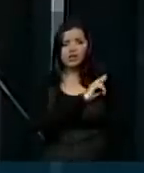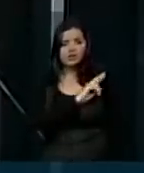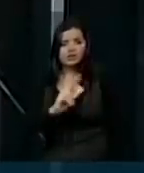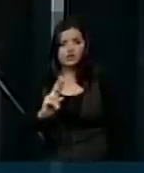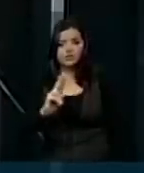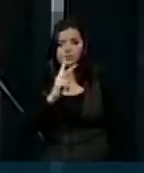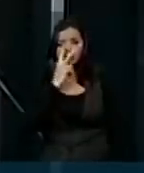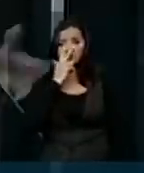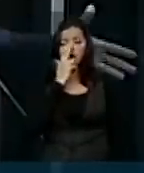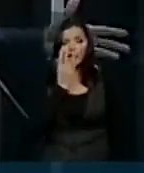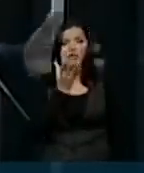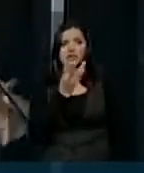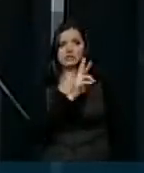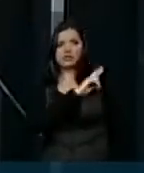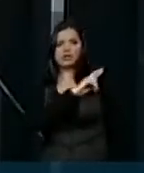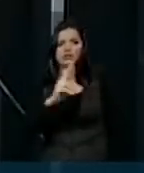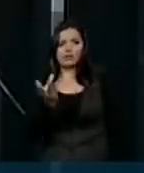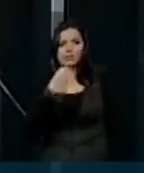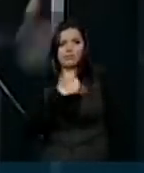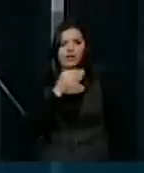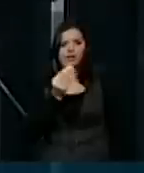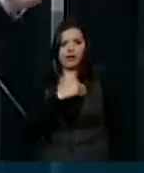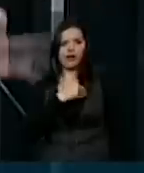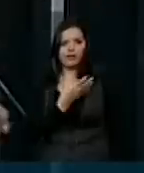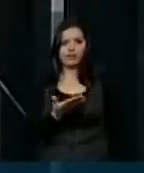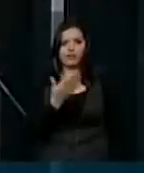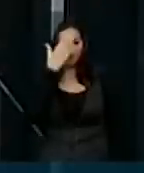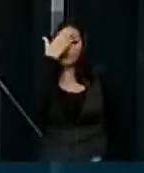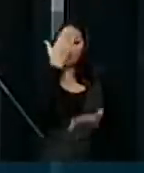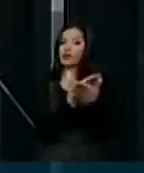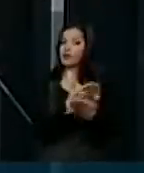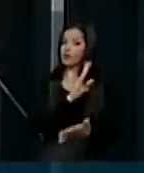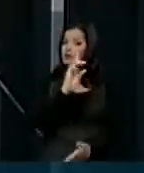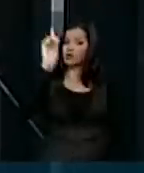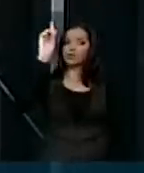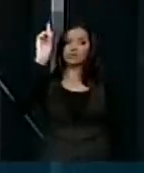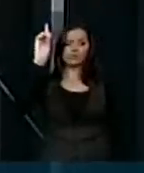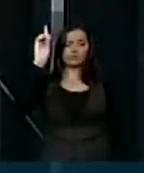religioso nesse país, professar uma fé, crer em Deus,